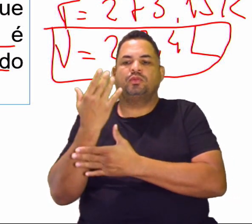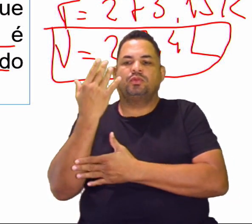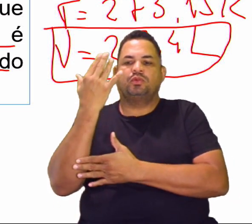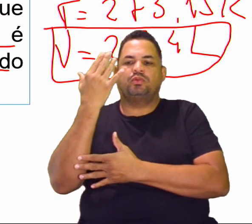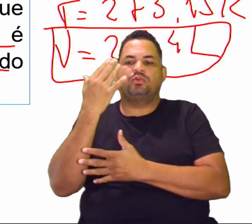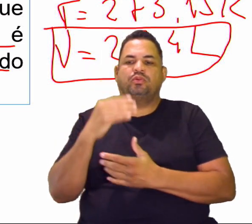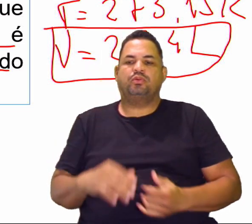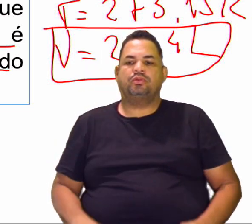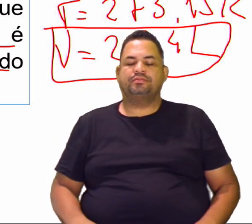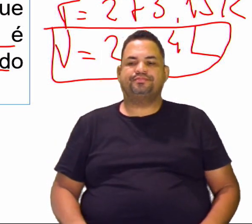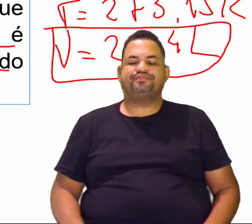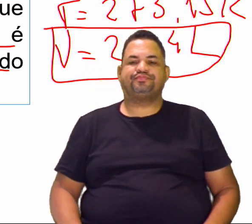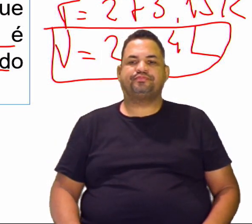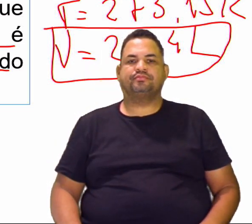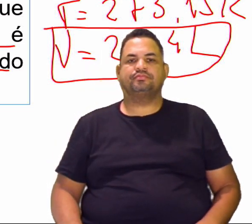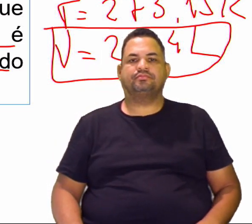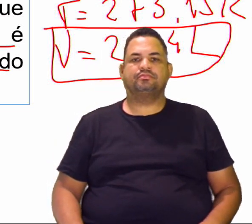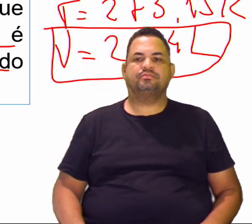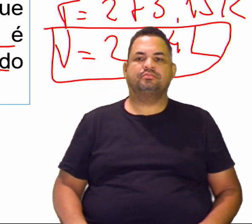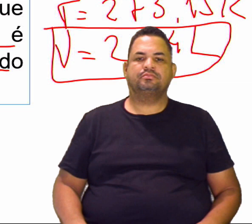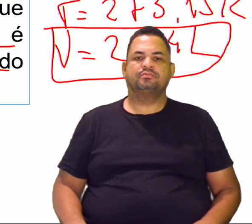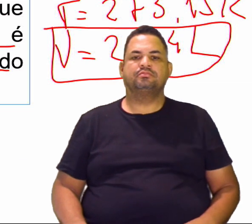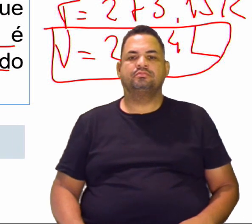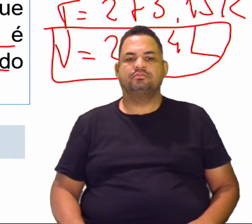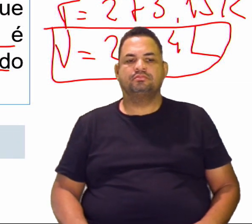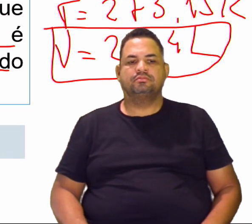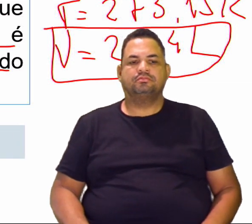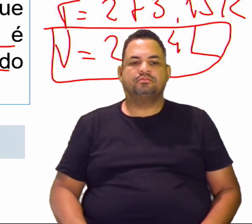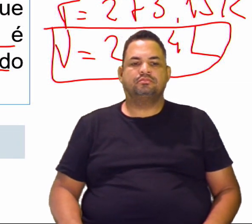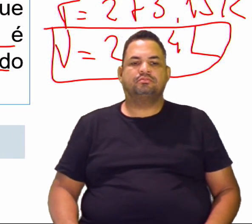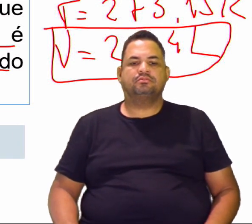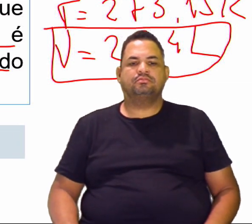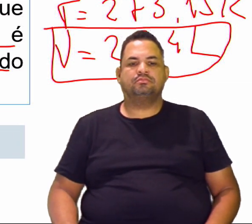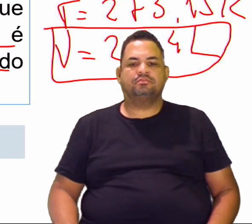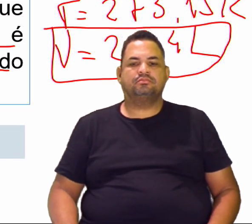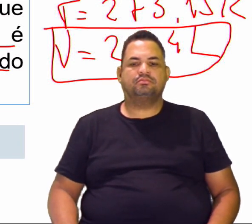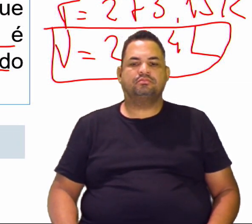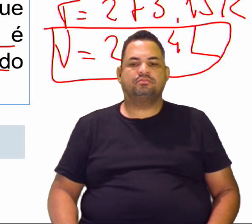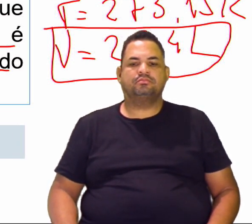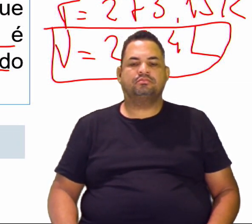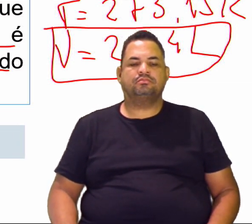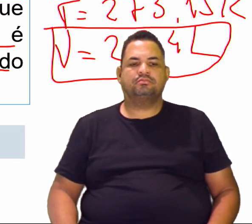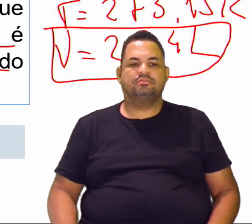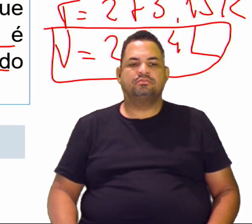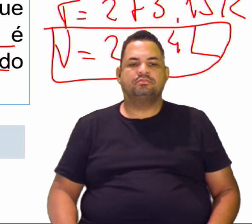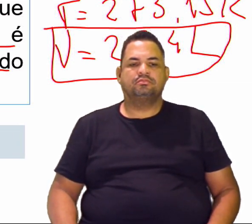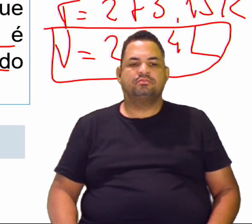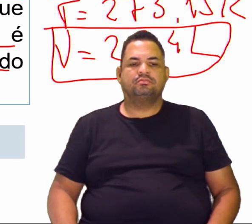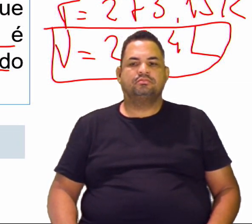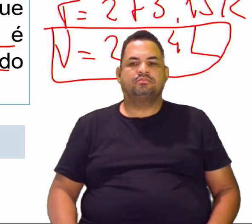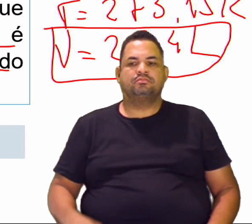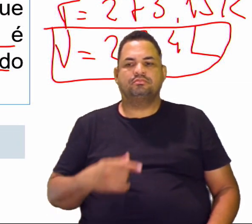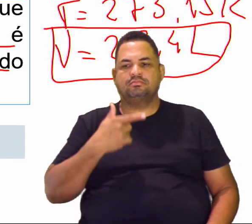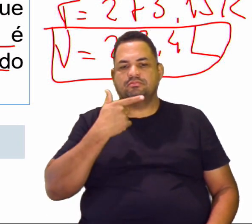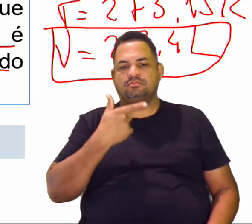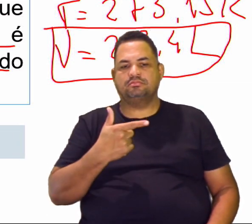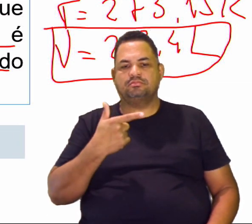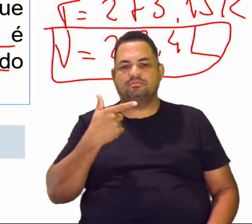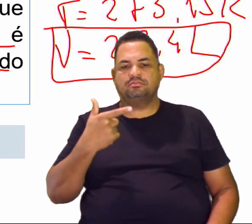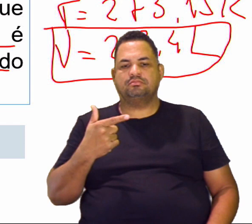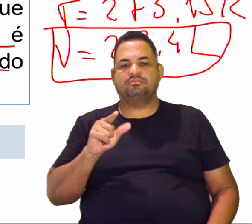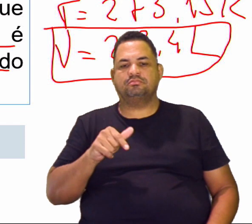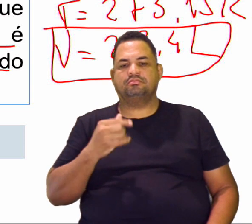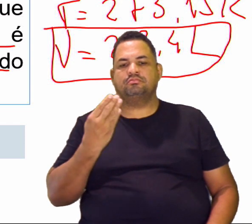que estar na fase gasosa. Para isso, então, olha aí, esse